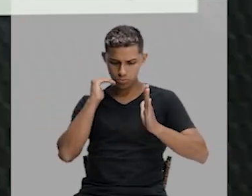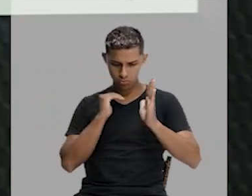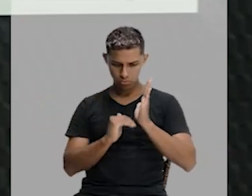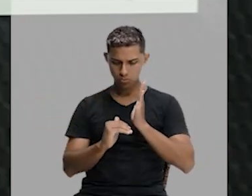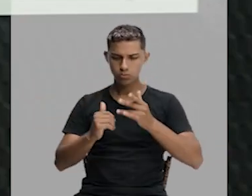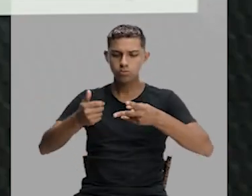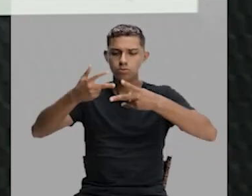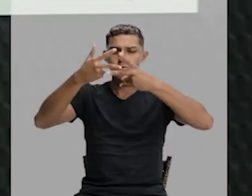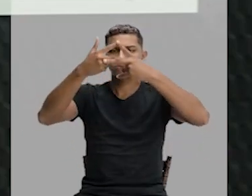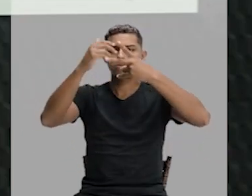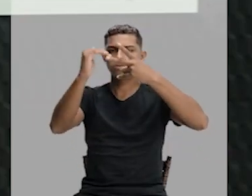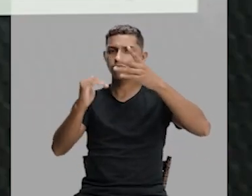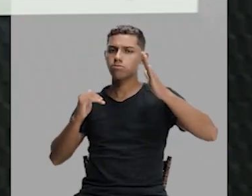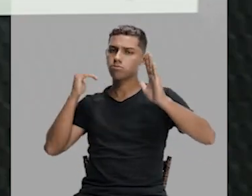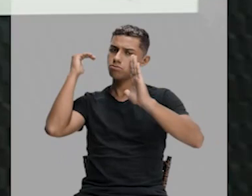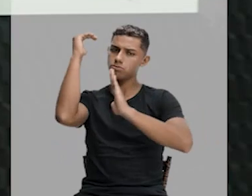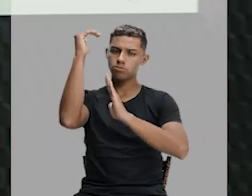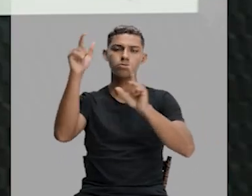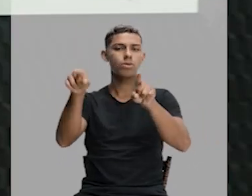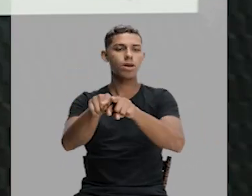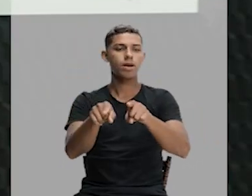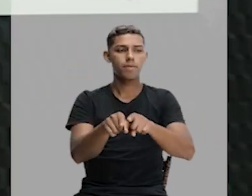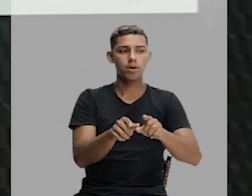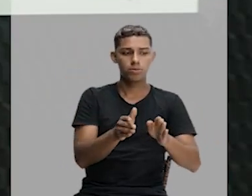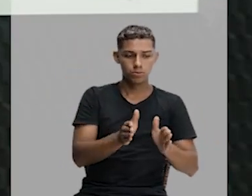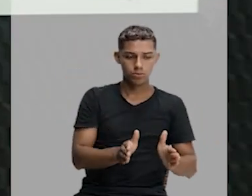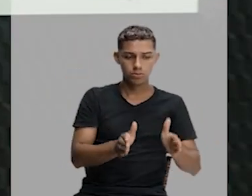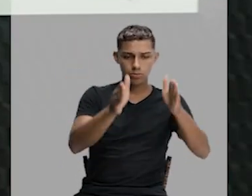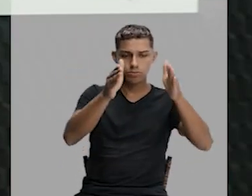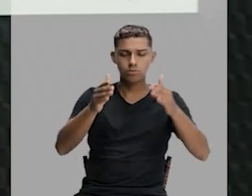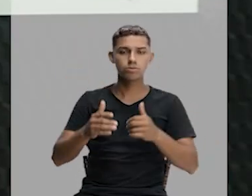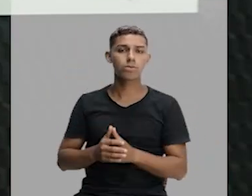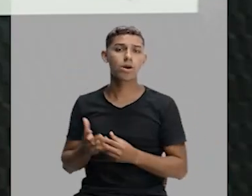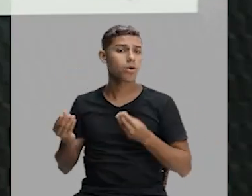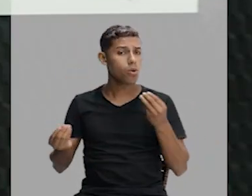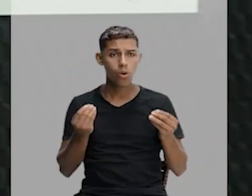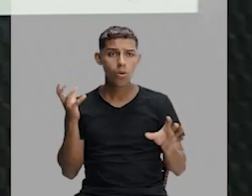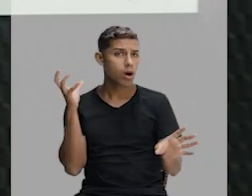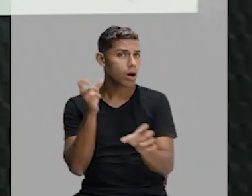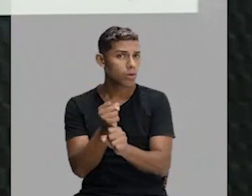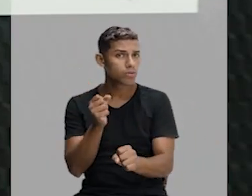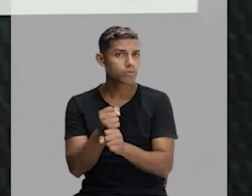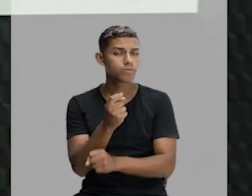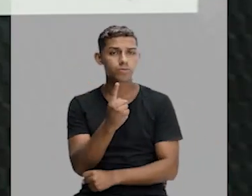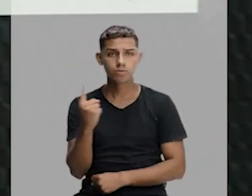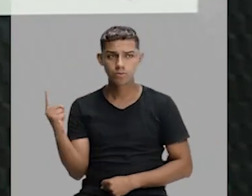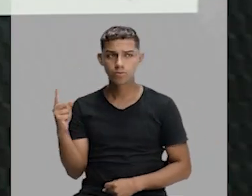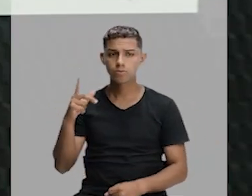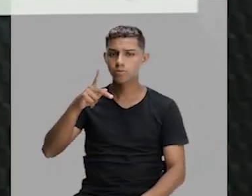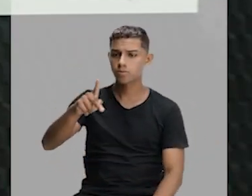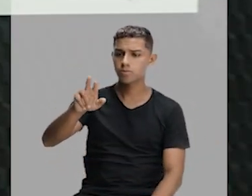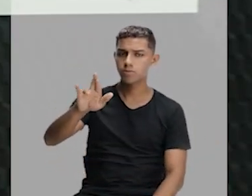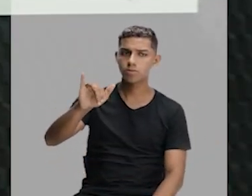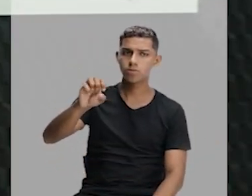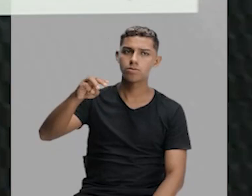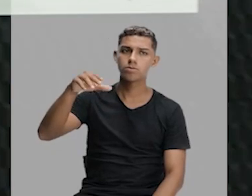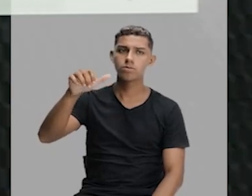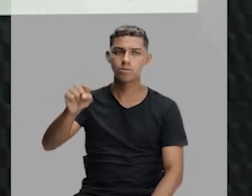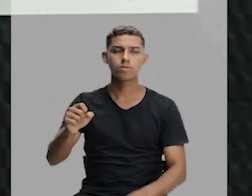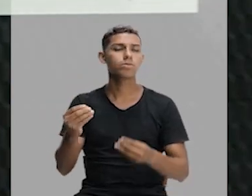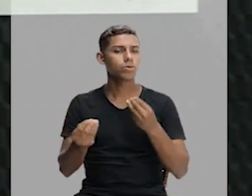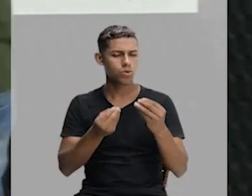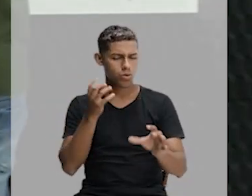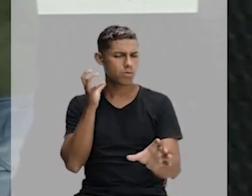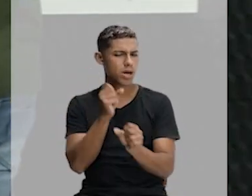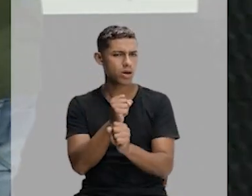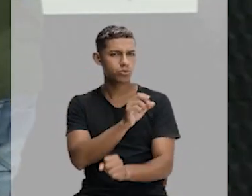superior, e você tem três faces laterais. Como é que eu faço para calcular a área desse meu prisma? Ora, então, a área que eu